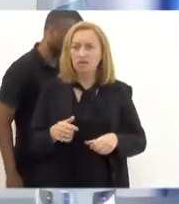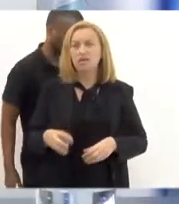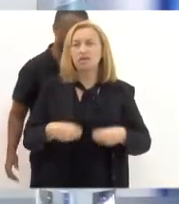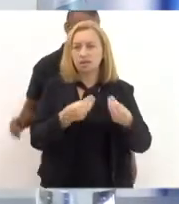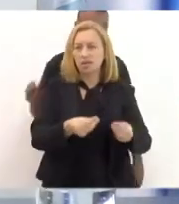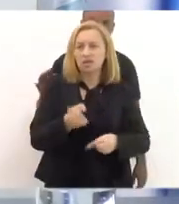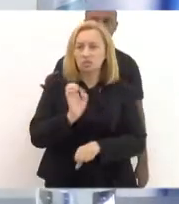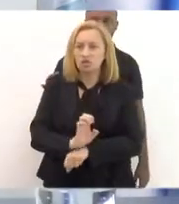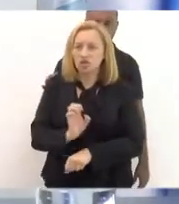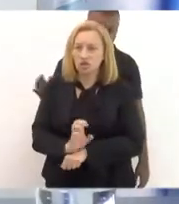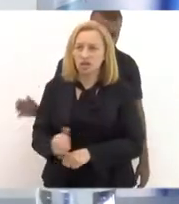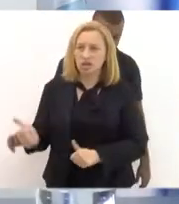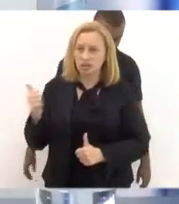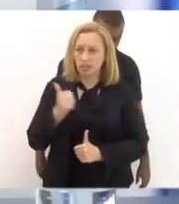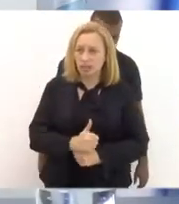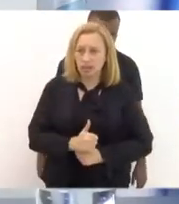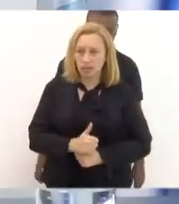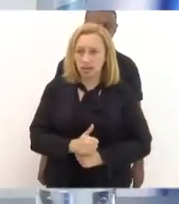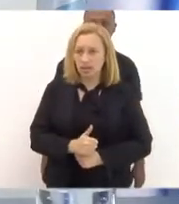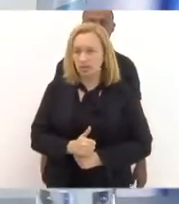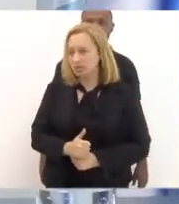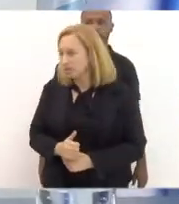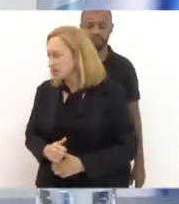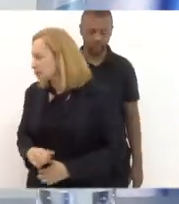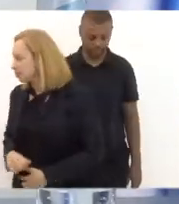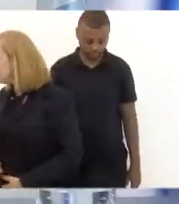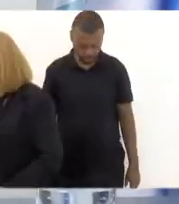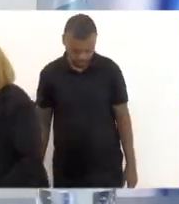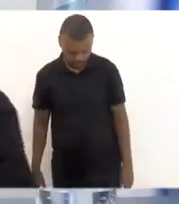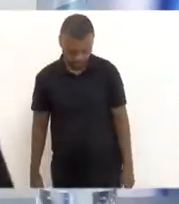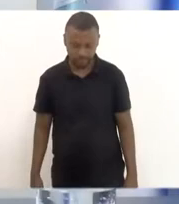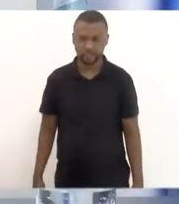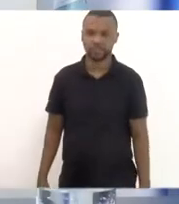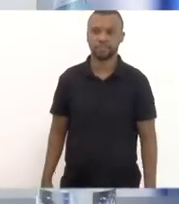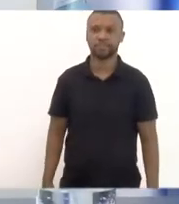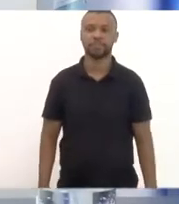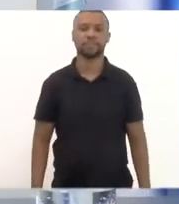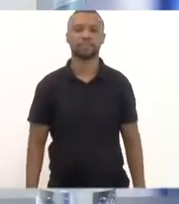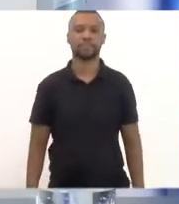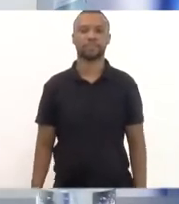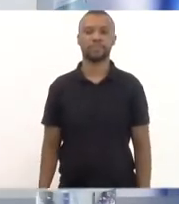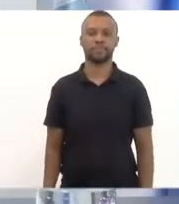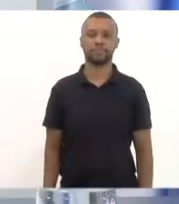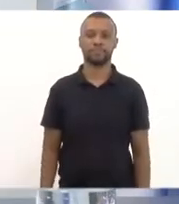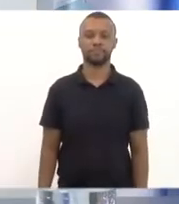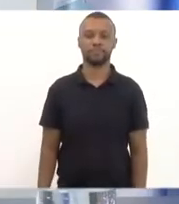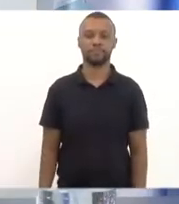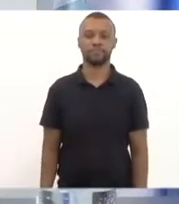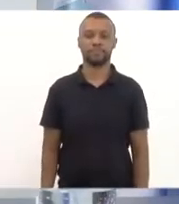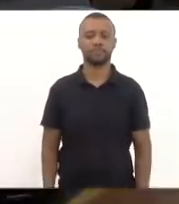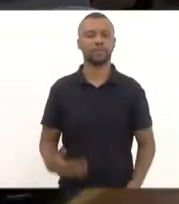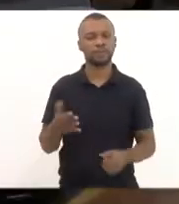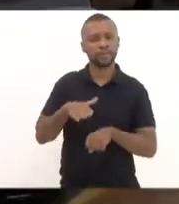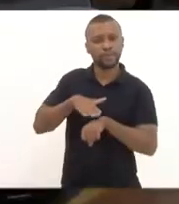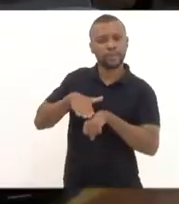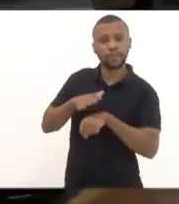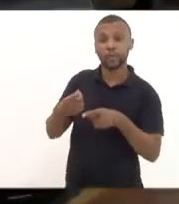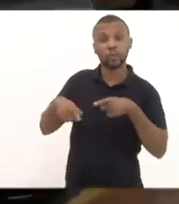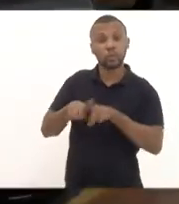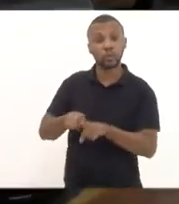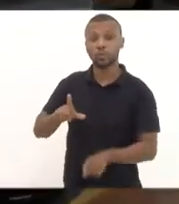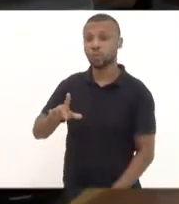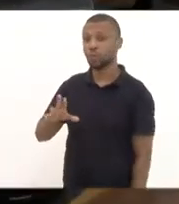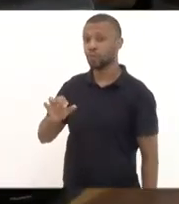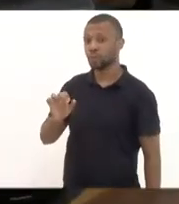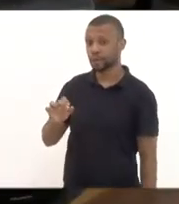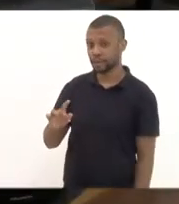Estado deve ter lá uma penalidade deve ter alguma alguma coisa mais cada eu gostaria de aumentando convite Paulo o que que dá uma sugestão que as